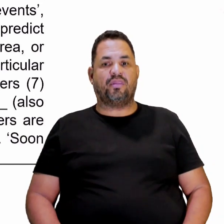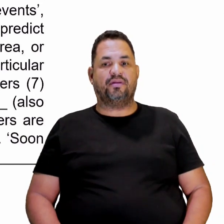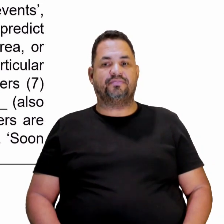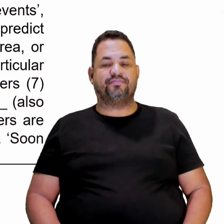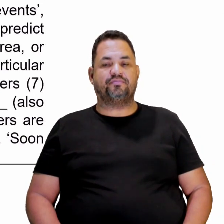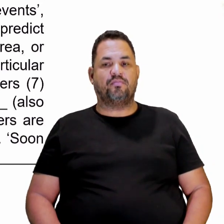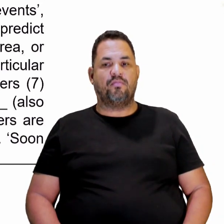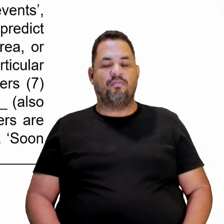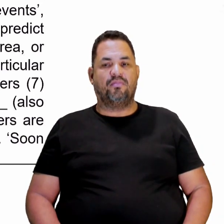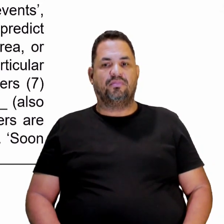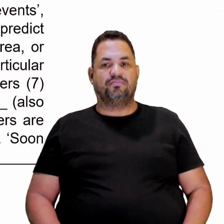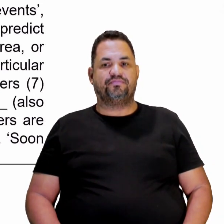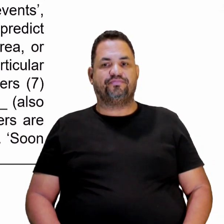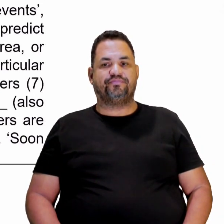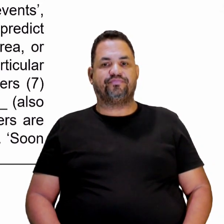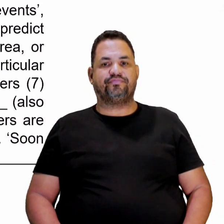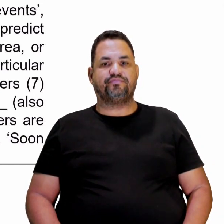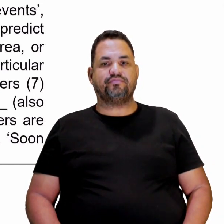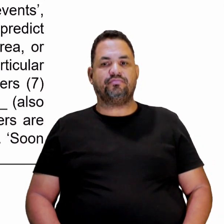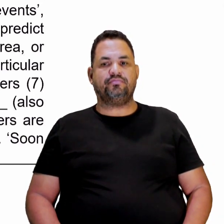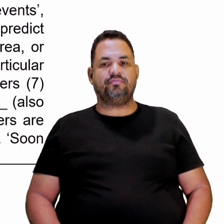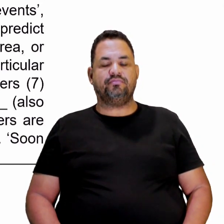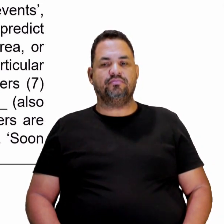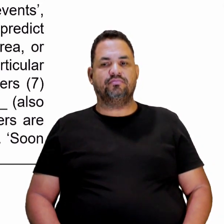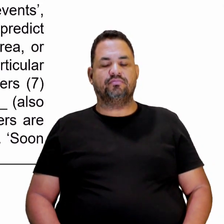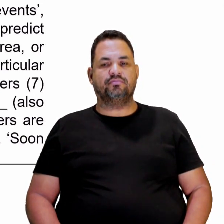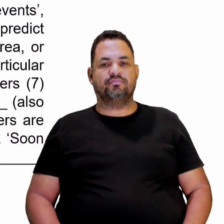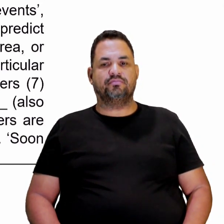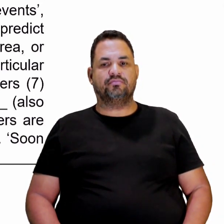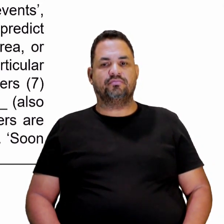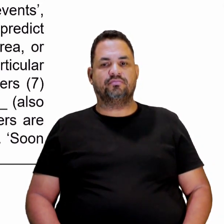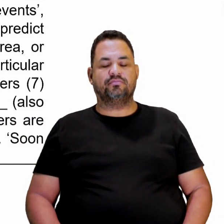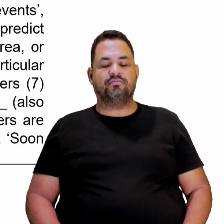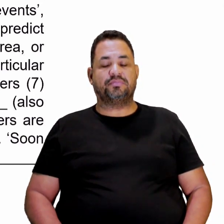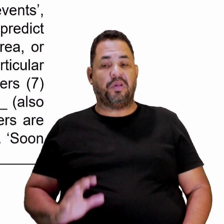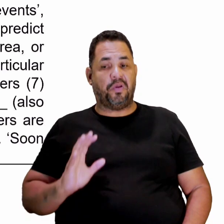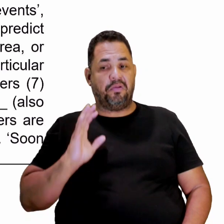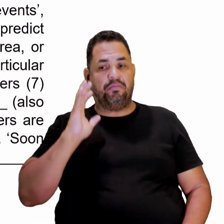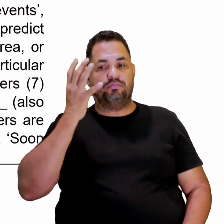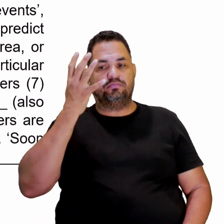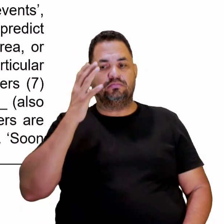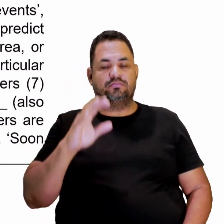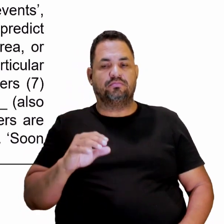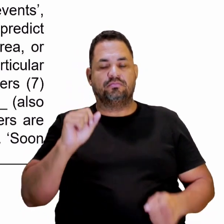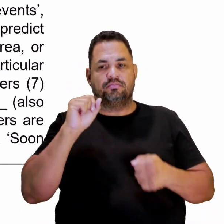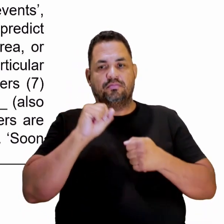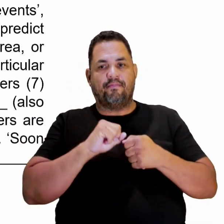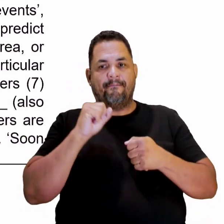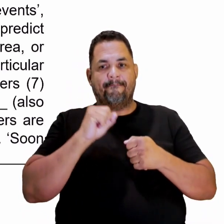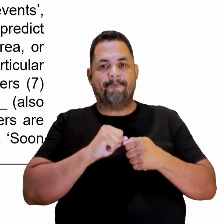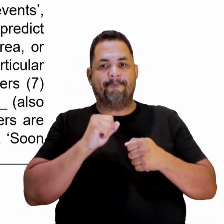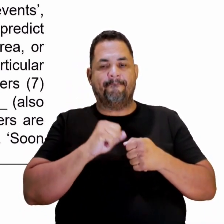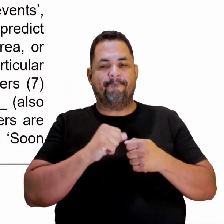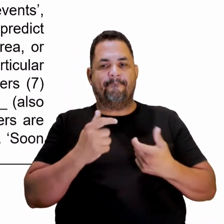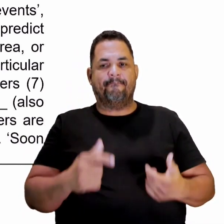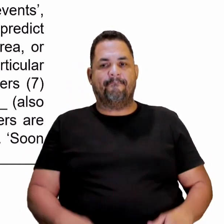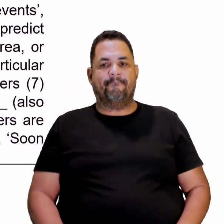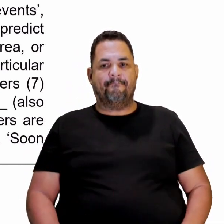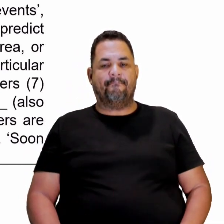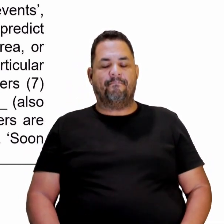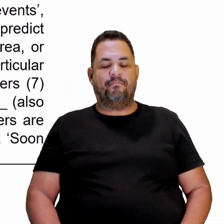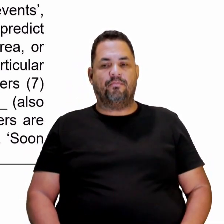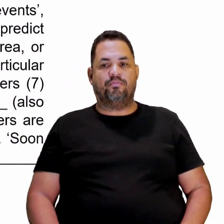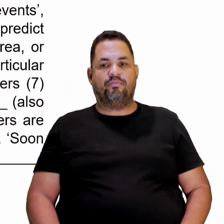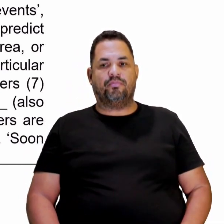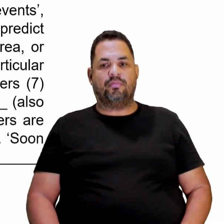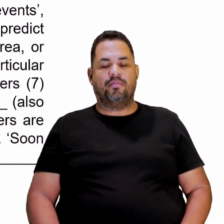to make accurate predictions, ou seja, eles serão capazes de fazer predictions. O que